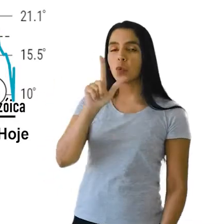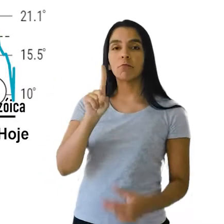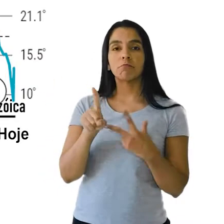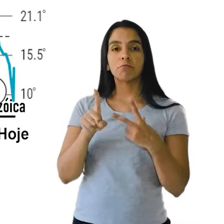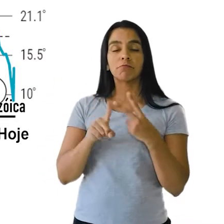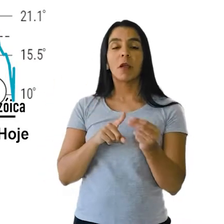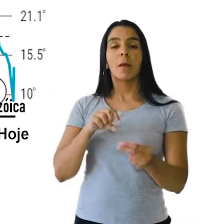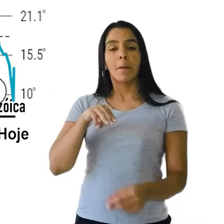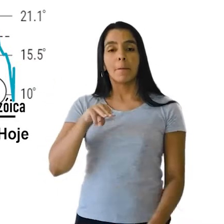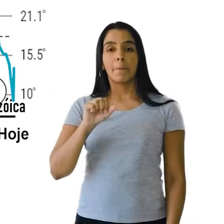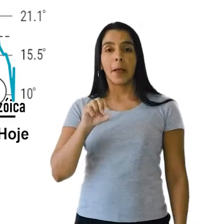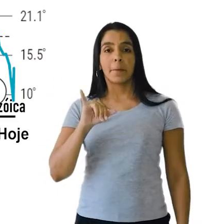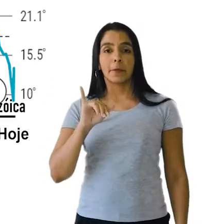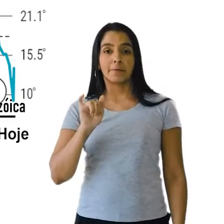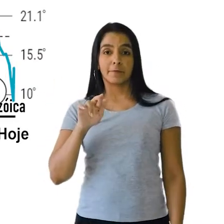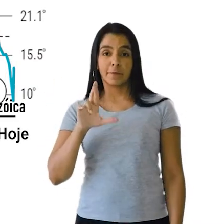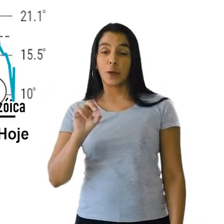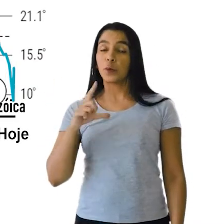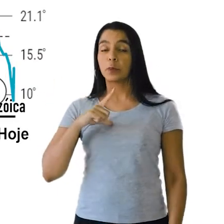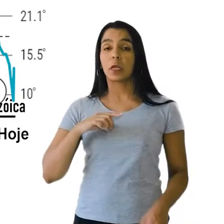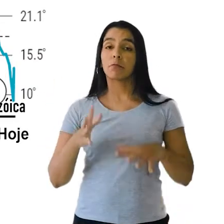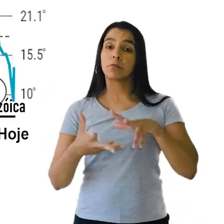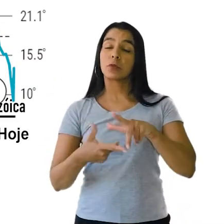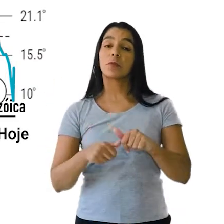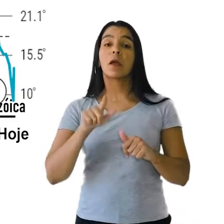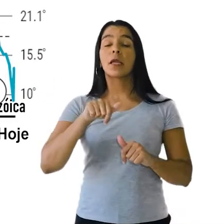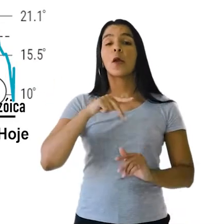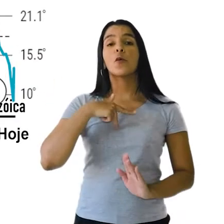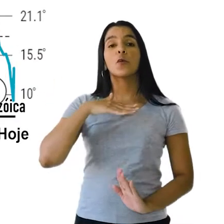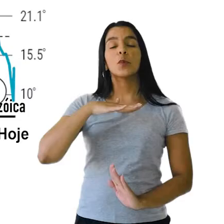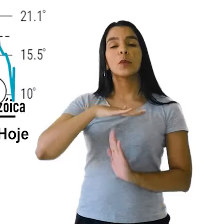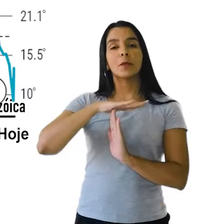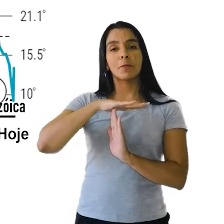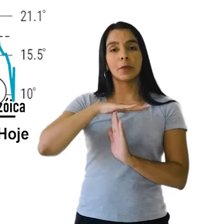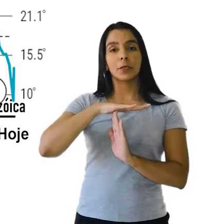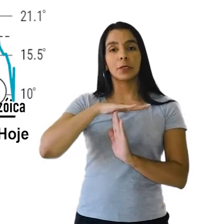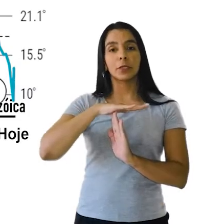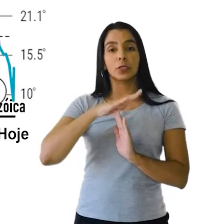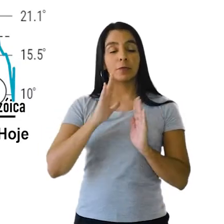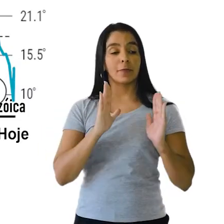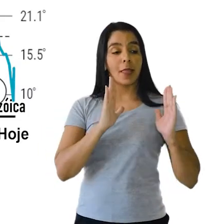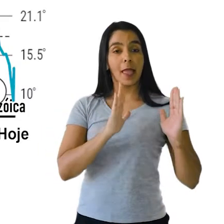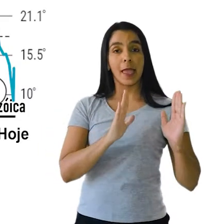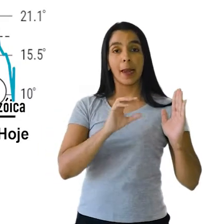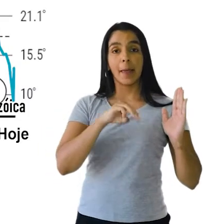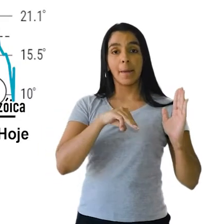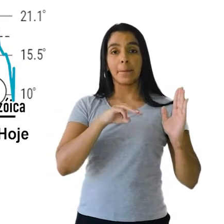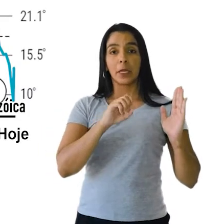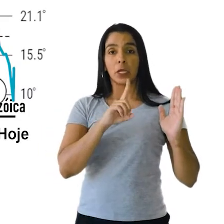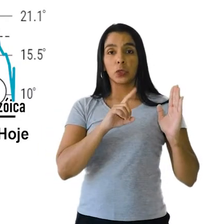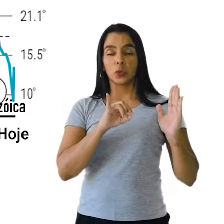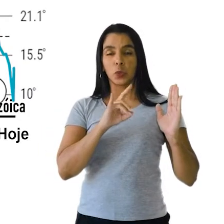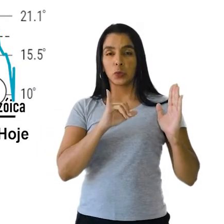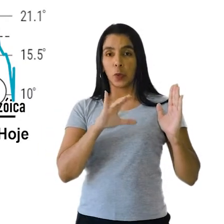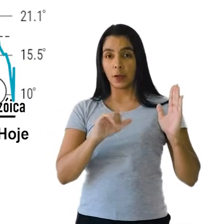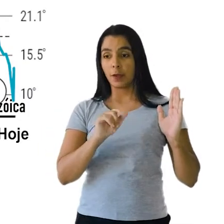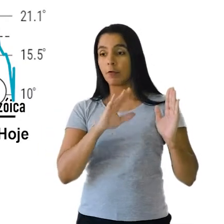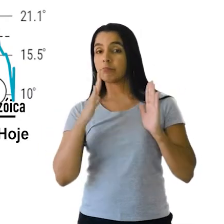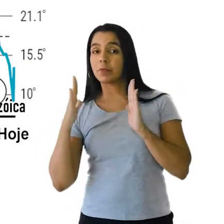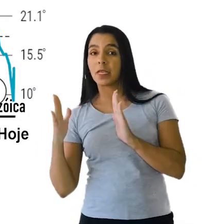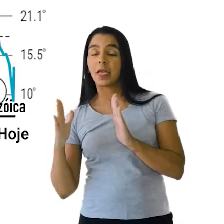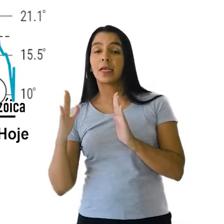né, ao sucesso que os mamíferos têm hoje no nosso planeta, que é justamente um limite entre a